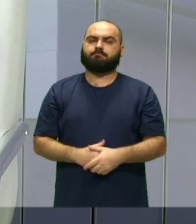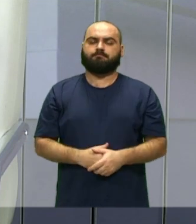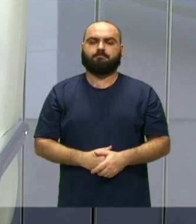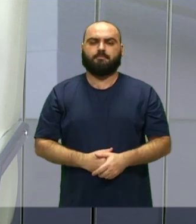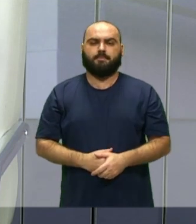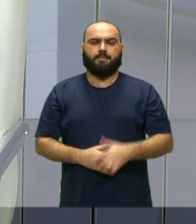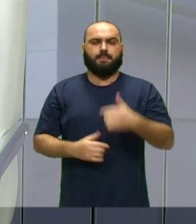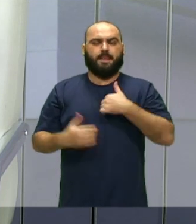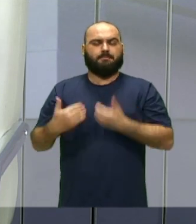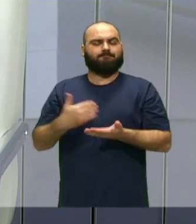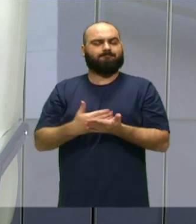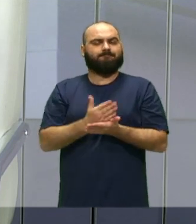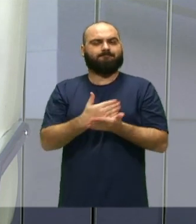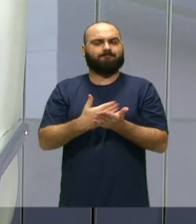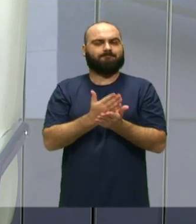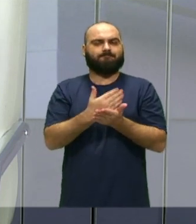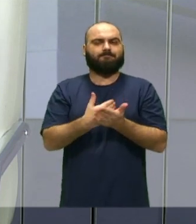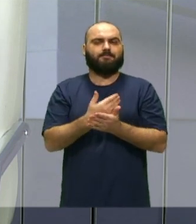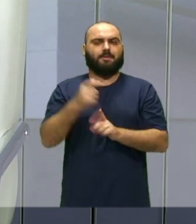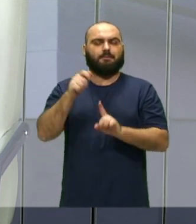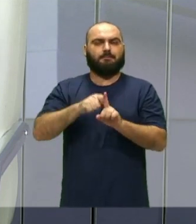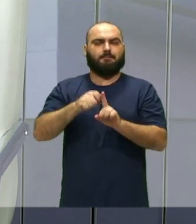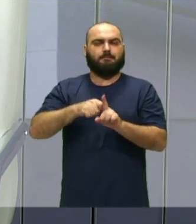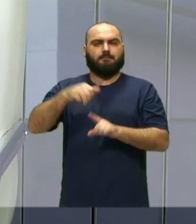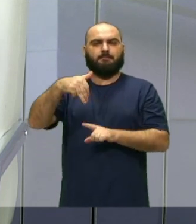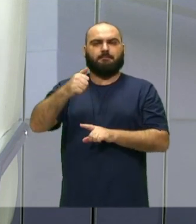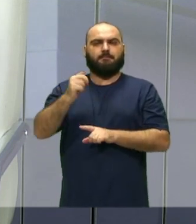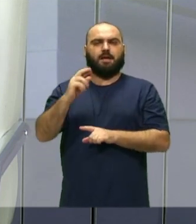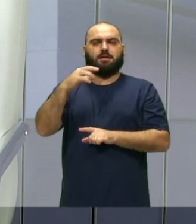me incomodando é que nós estamos no mês de março